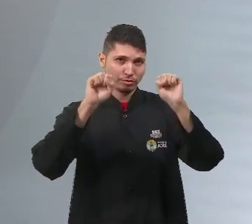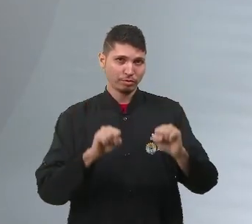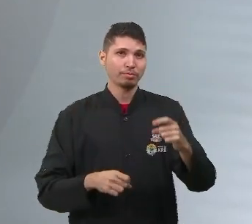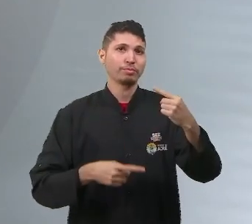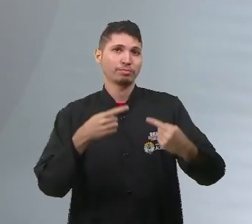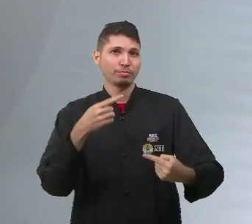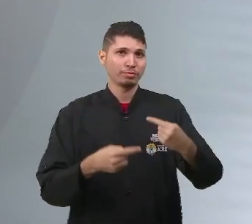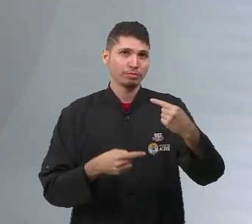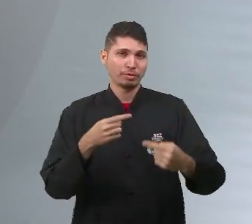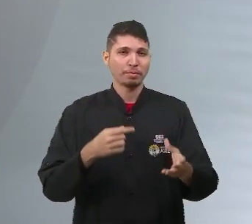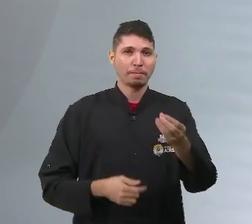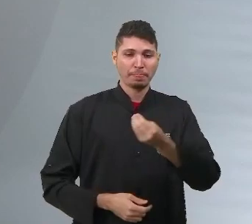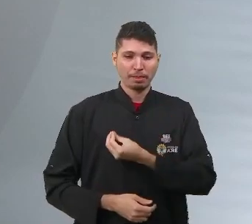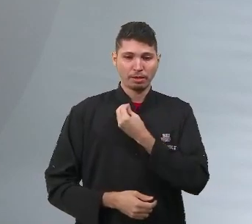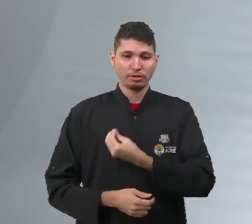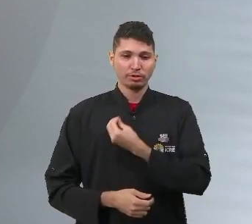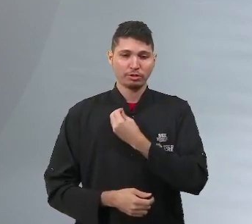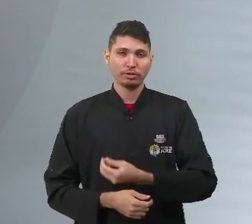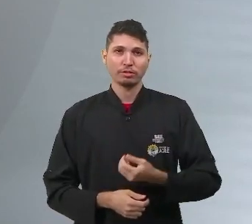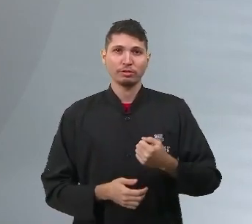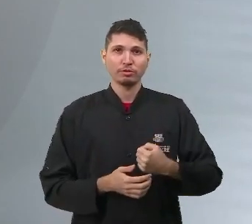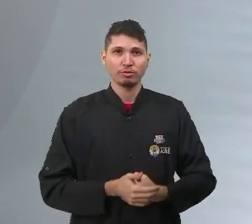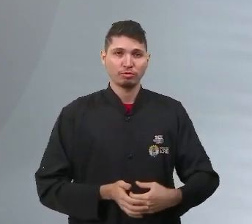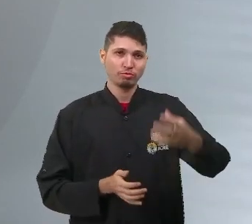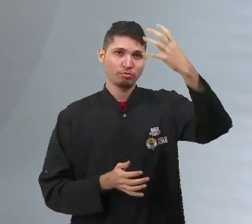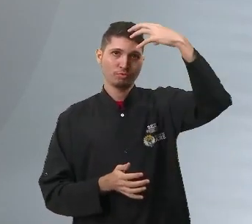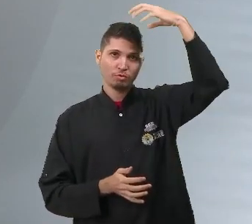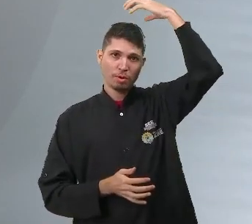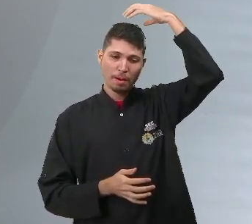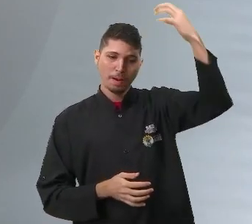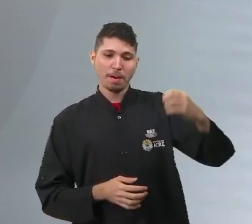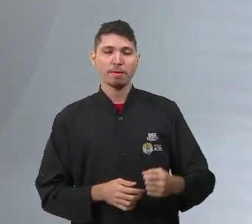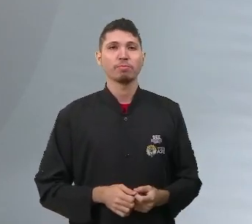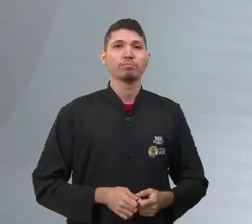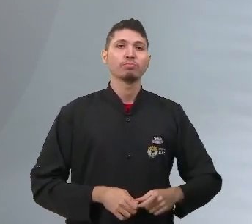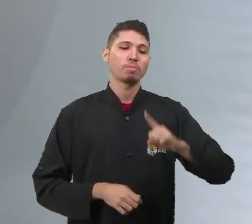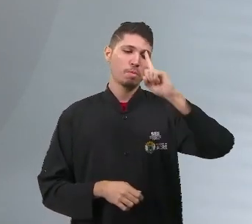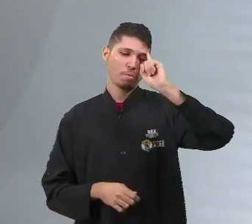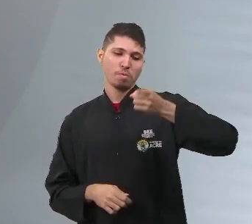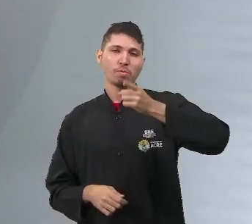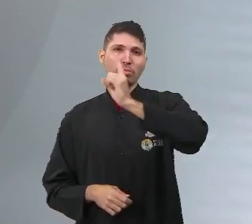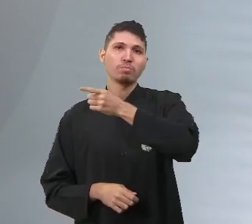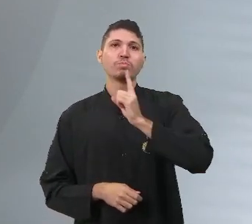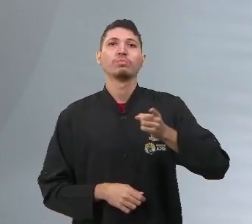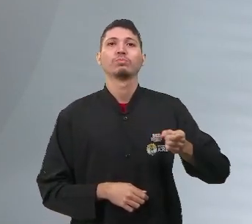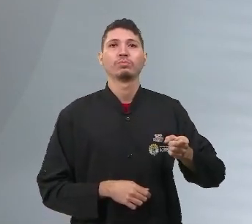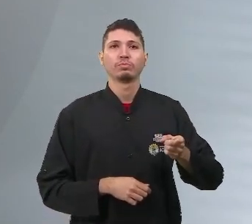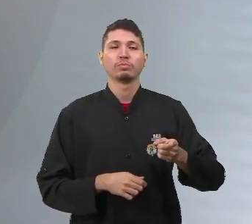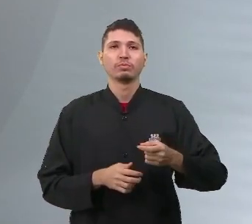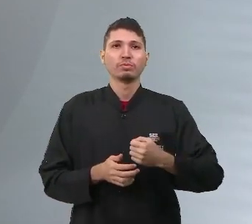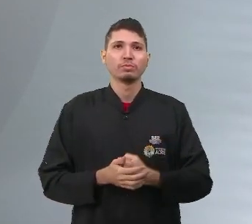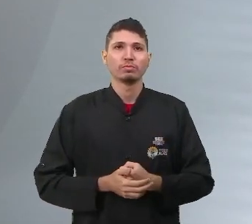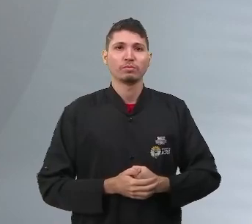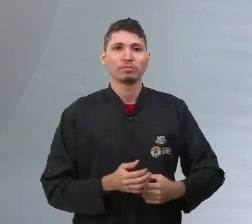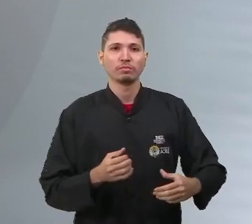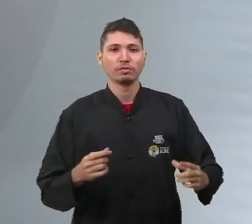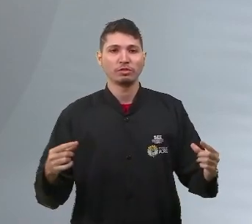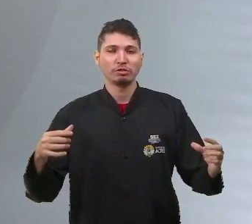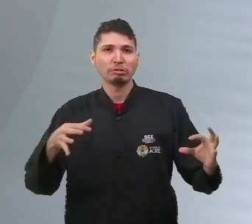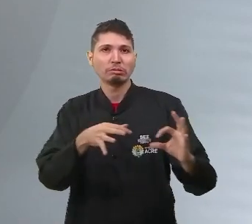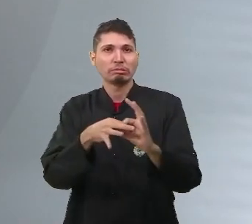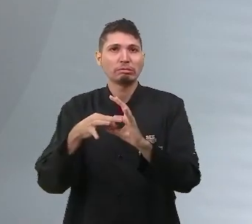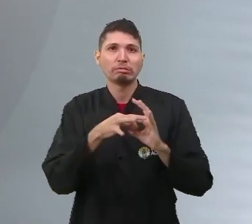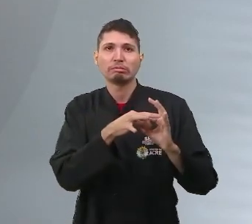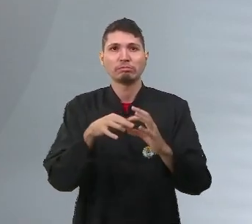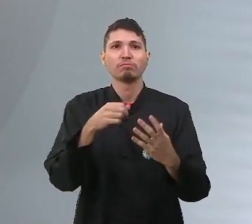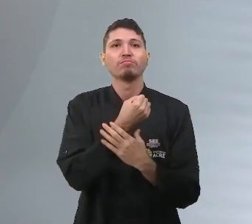presença de um rei governando. E esse rei ele vai adotar uma característica que nós chamamos de absolutismo. O